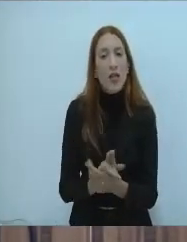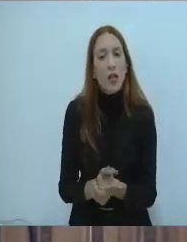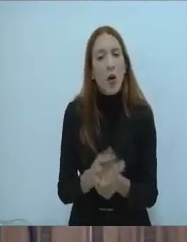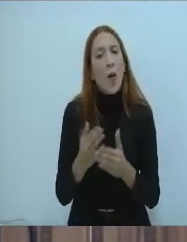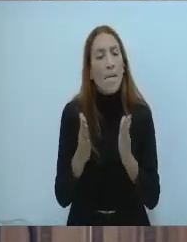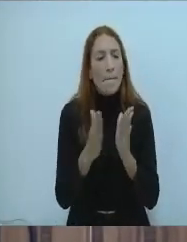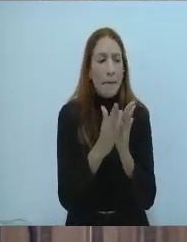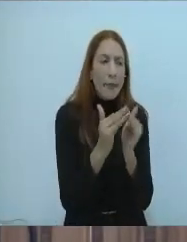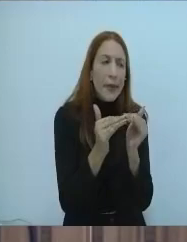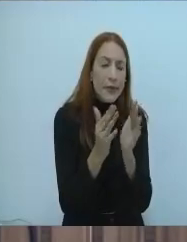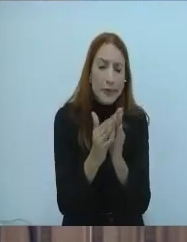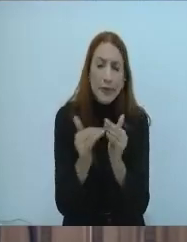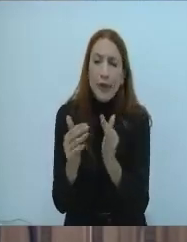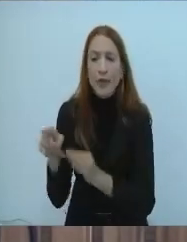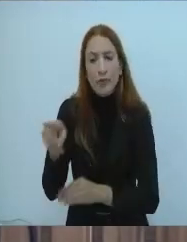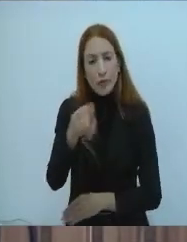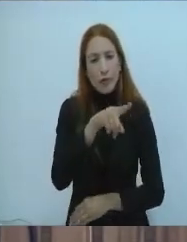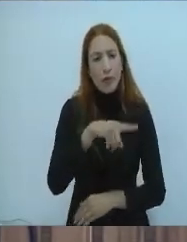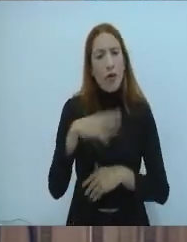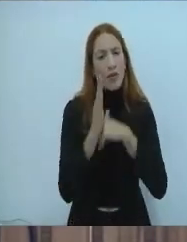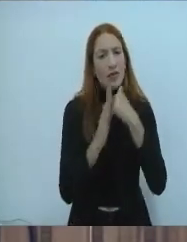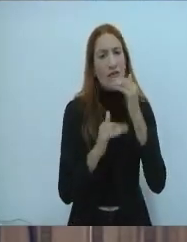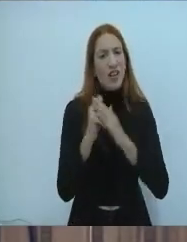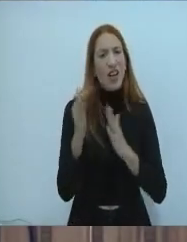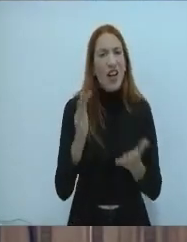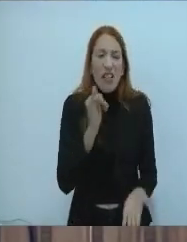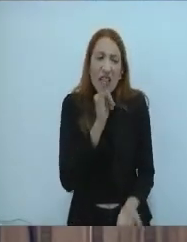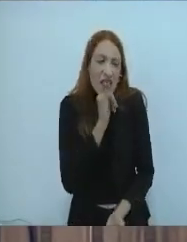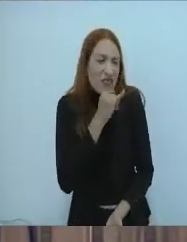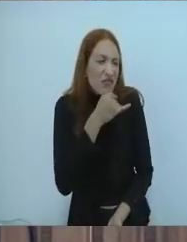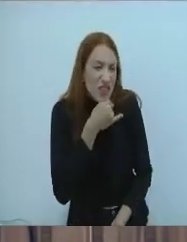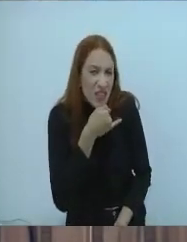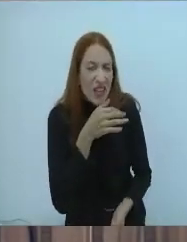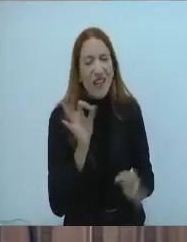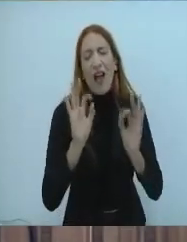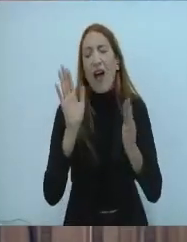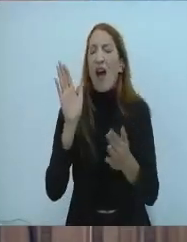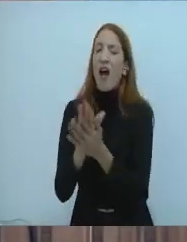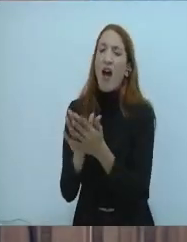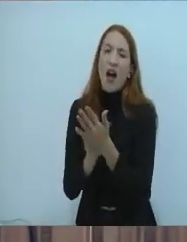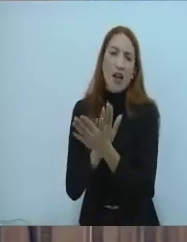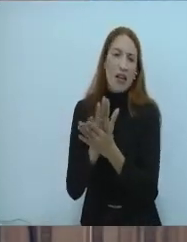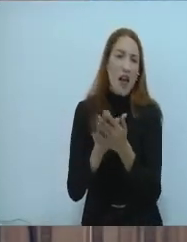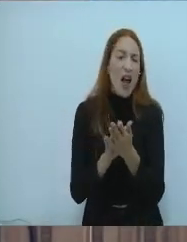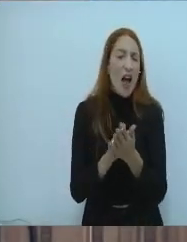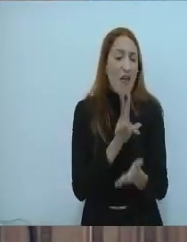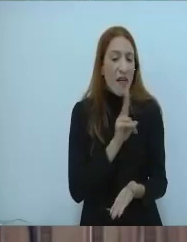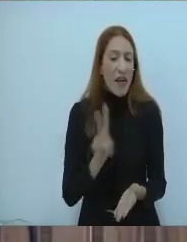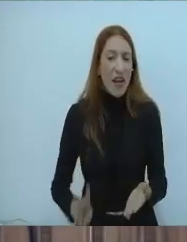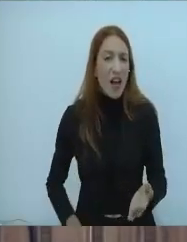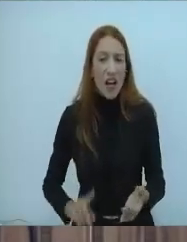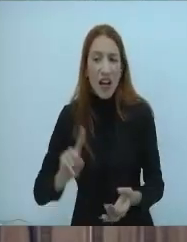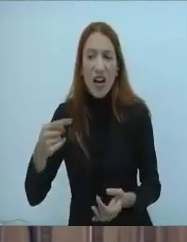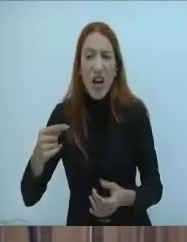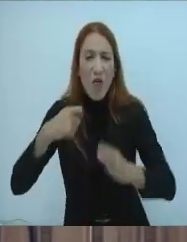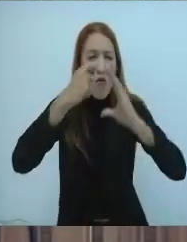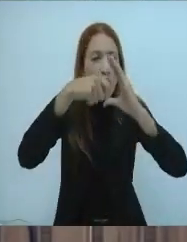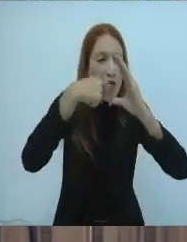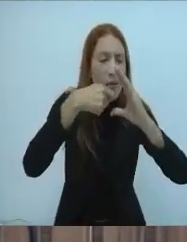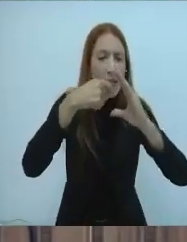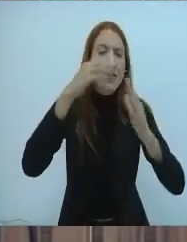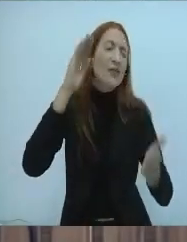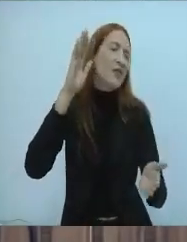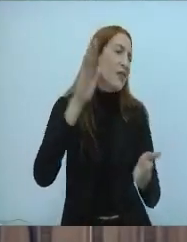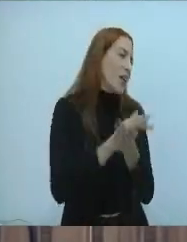vocês nesse momento aos funcionários não se desmotivem por esse Vereador ou por outro vereador que fica filmando vocês